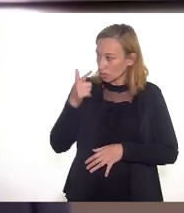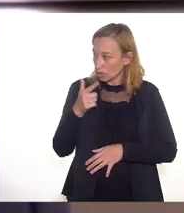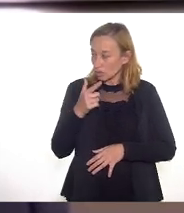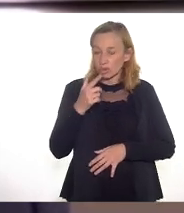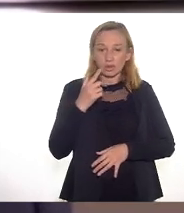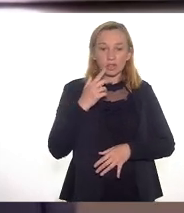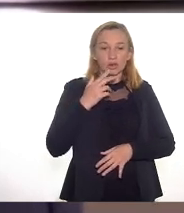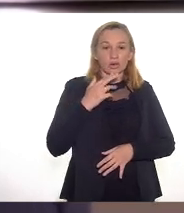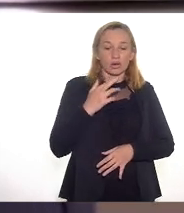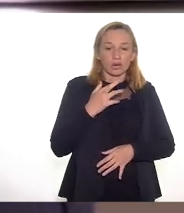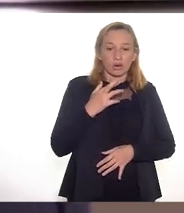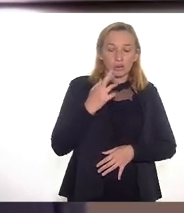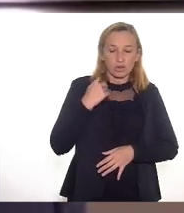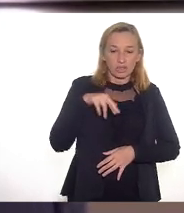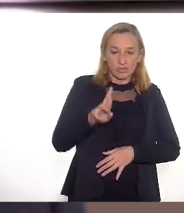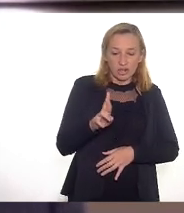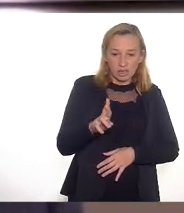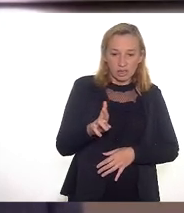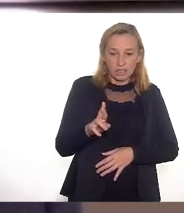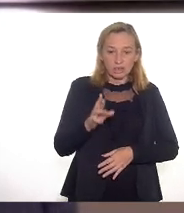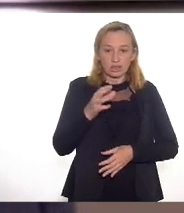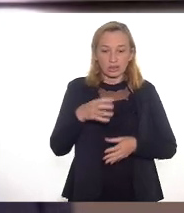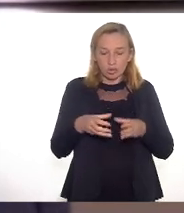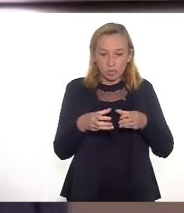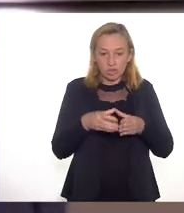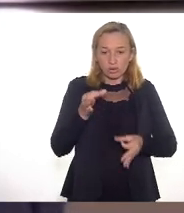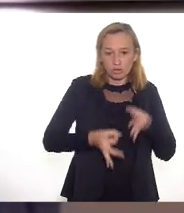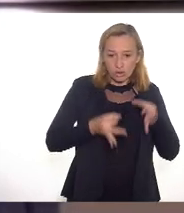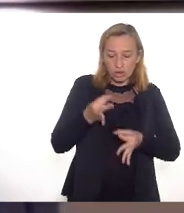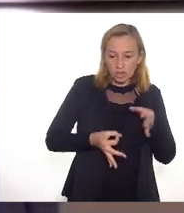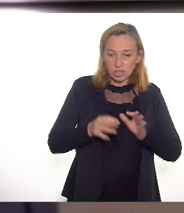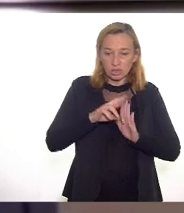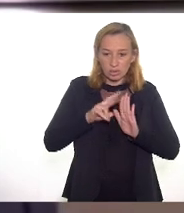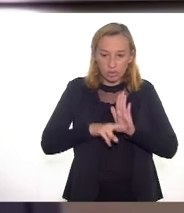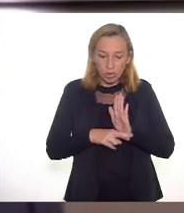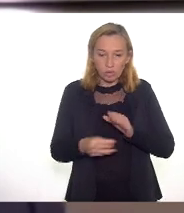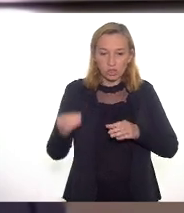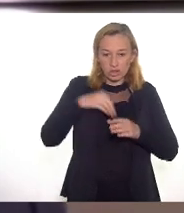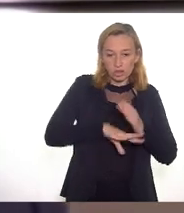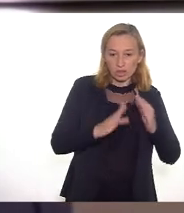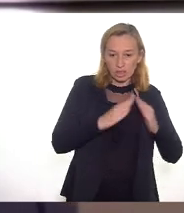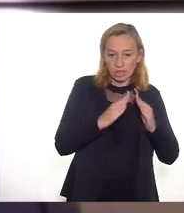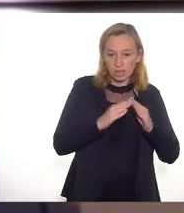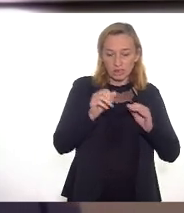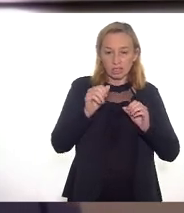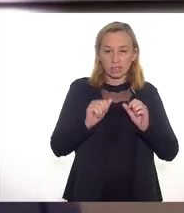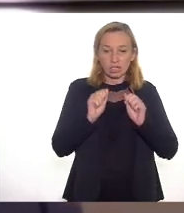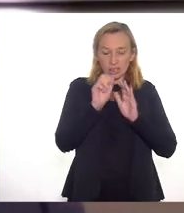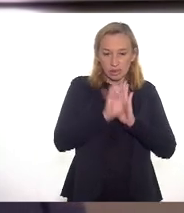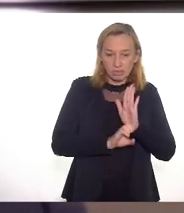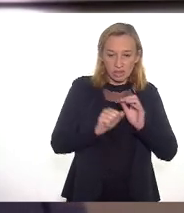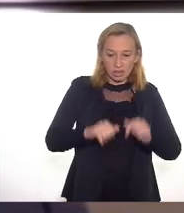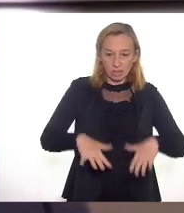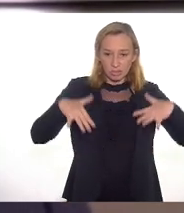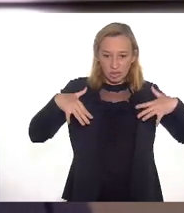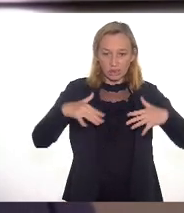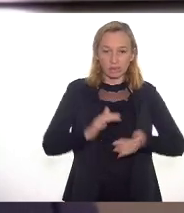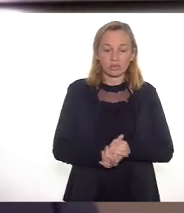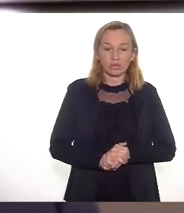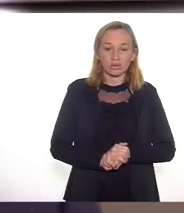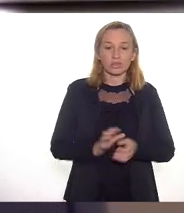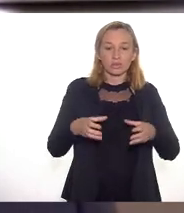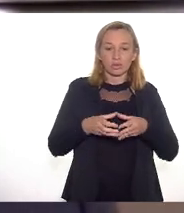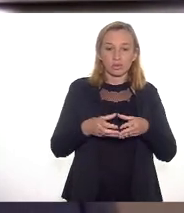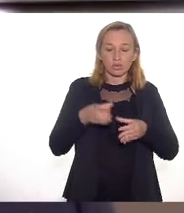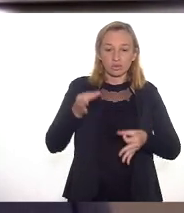pareceres das Comissões de Constituição e Justiça e de normas internas, as emendas de plenário. Para emitir parecer pela Comissão de